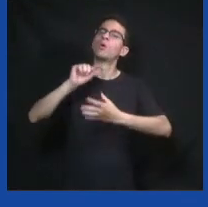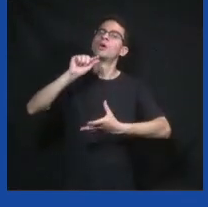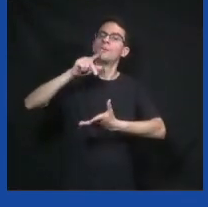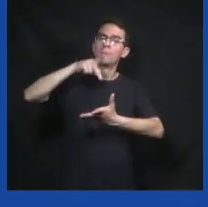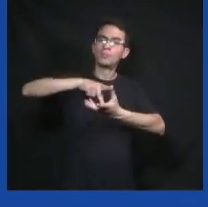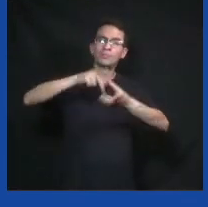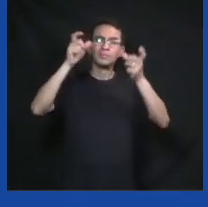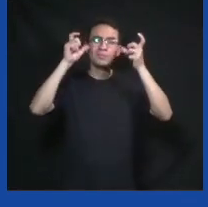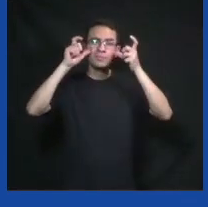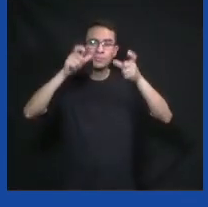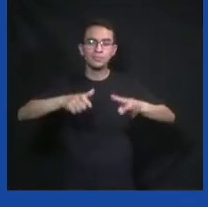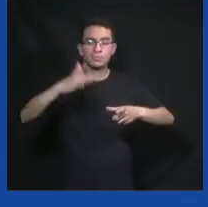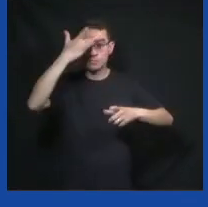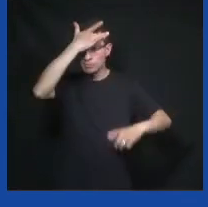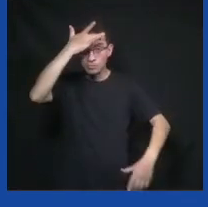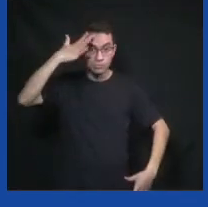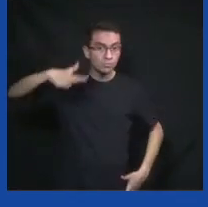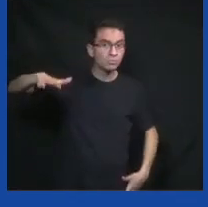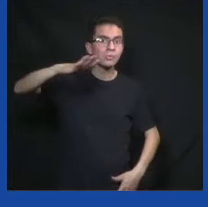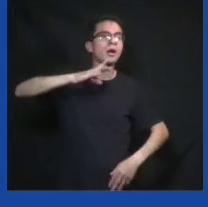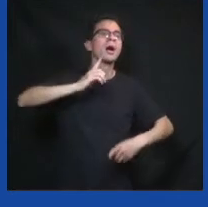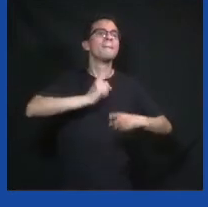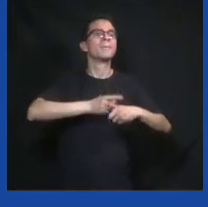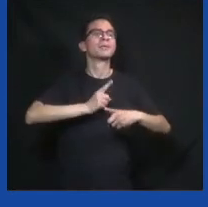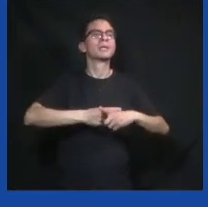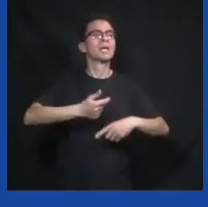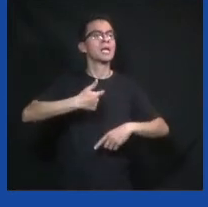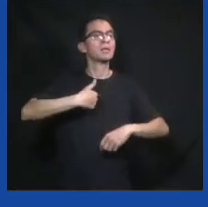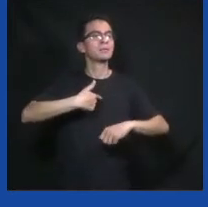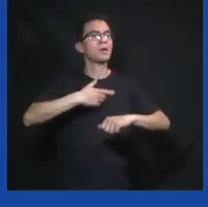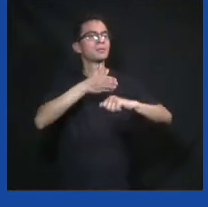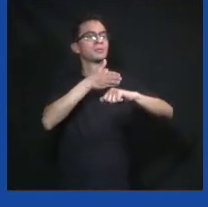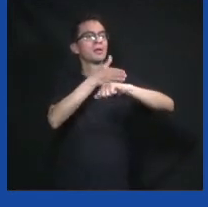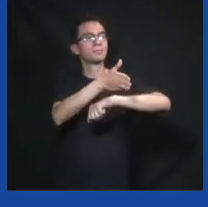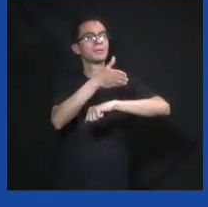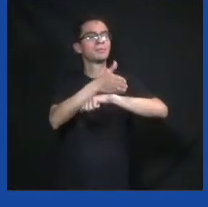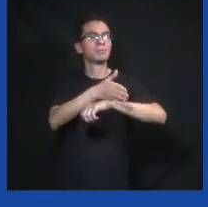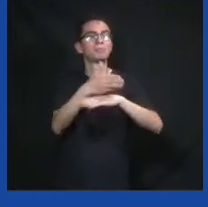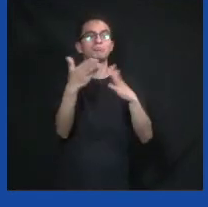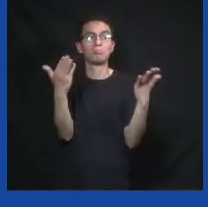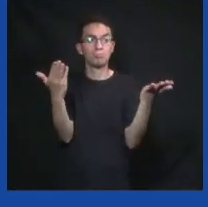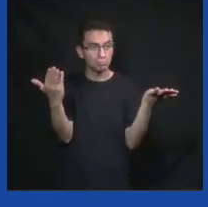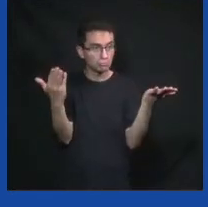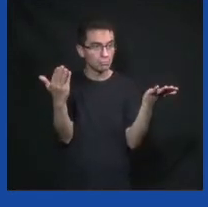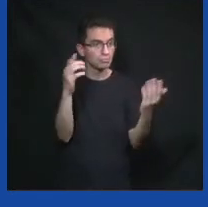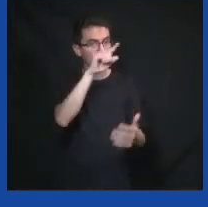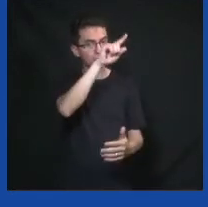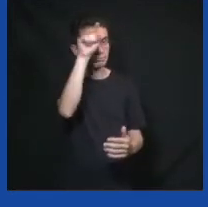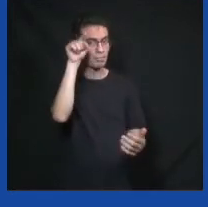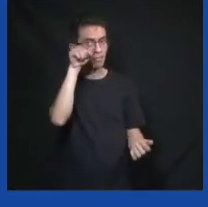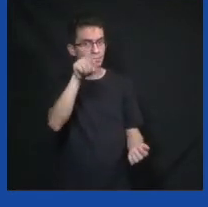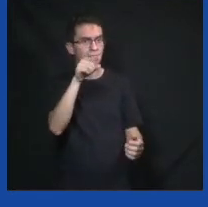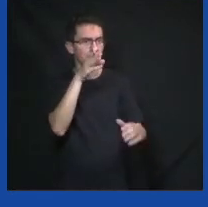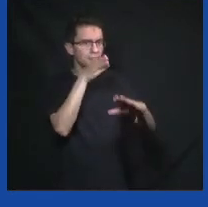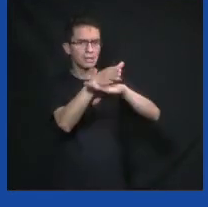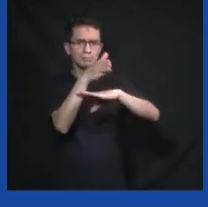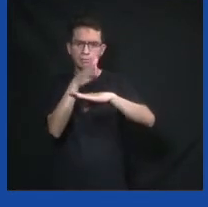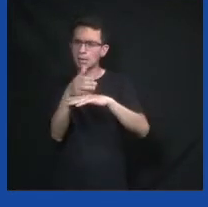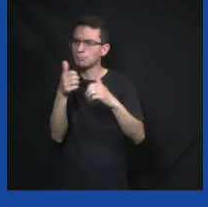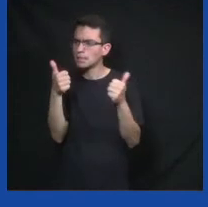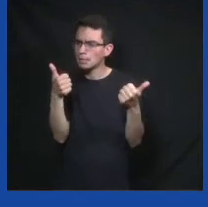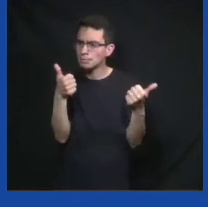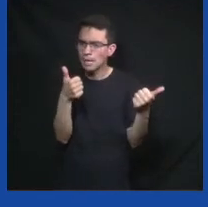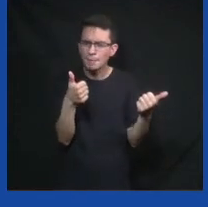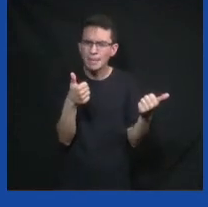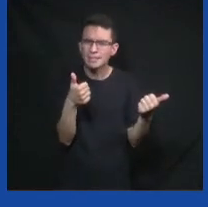genuínos das pessoas, né? Por que que eu estou participando? Por que que eu estou me envolvendo? Por que que eu estou aqui? Porque muitas vezes se fala, participe, participe, participe, e o cidadão olha, para